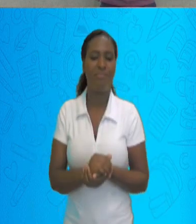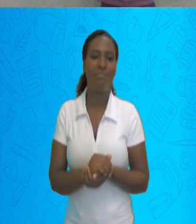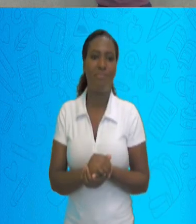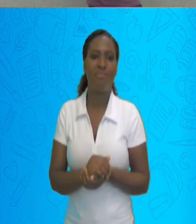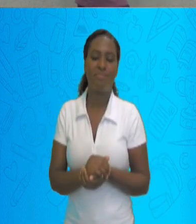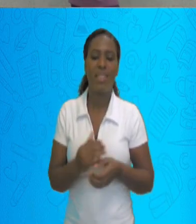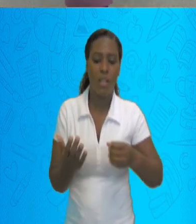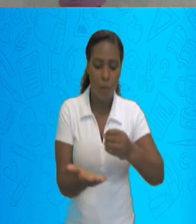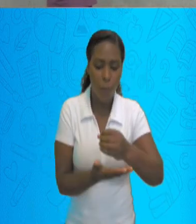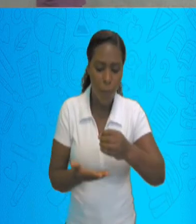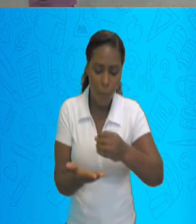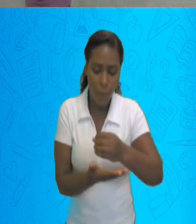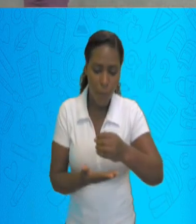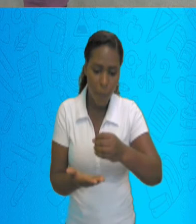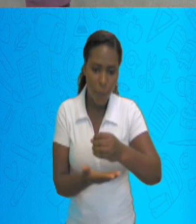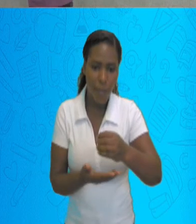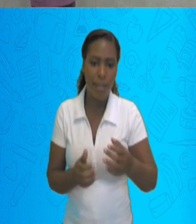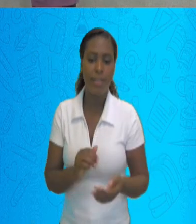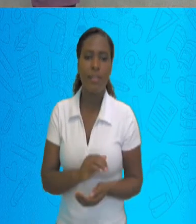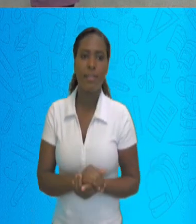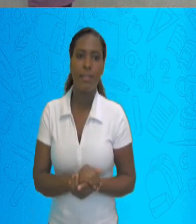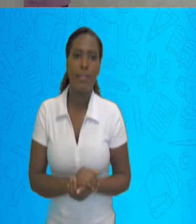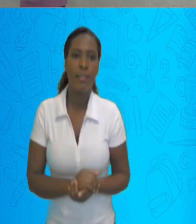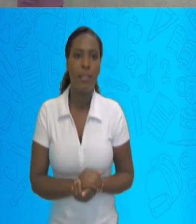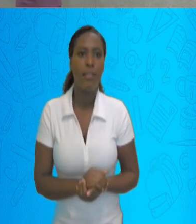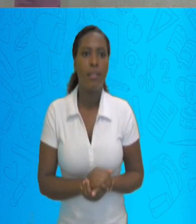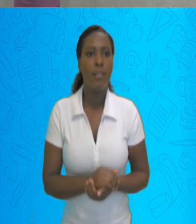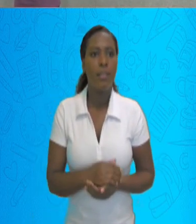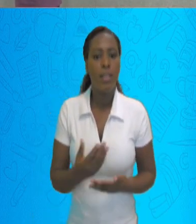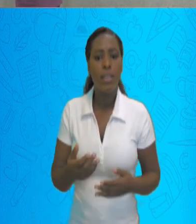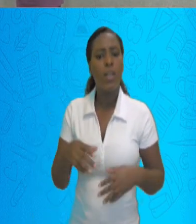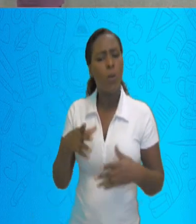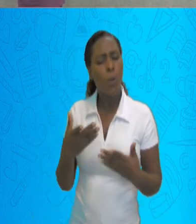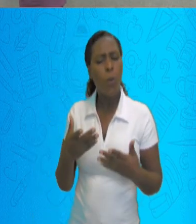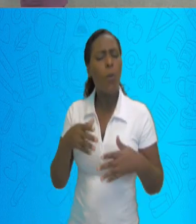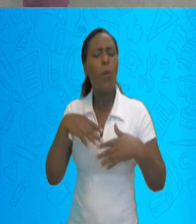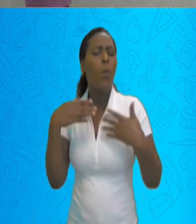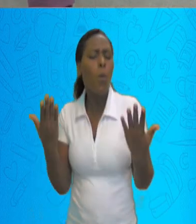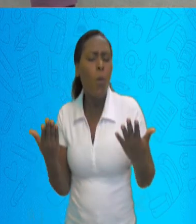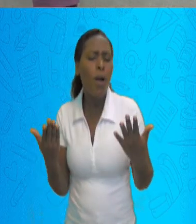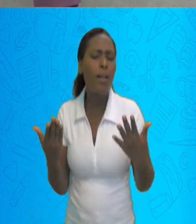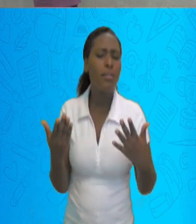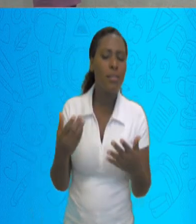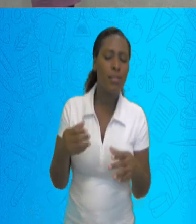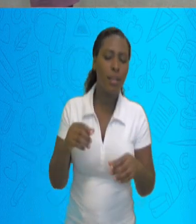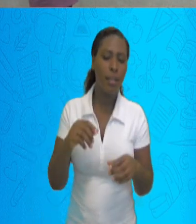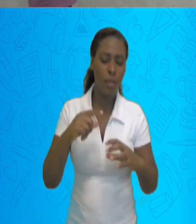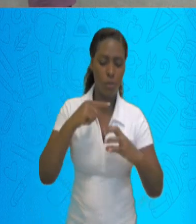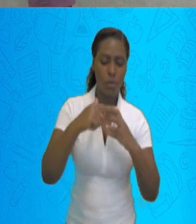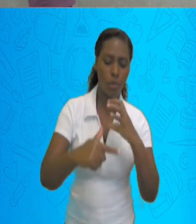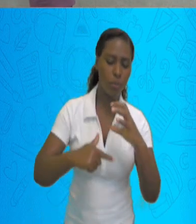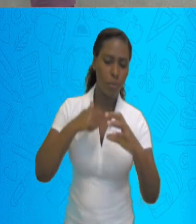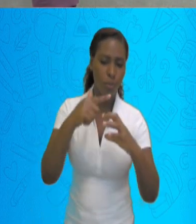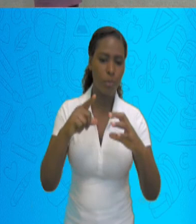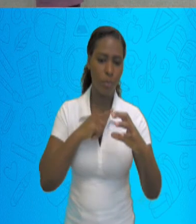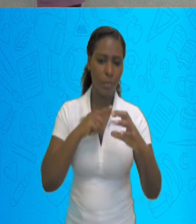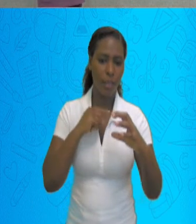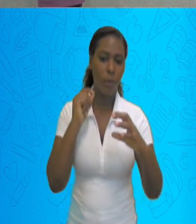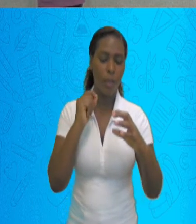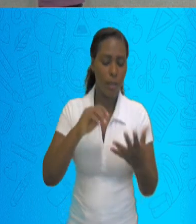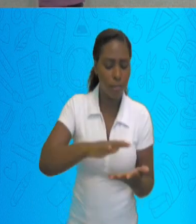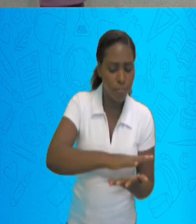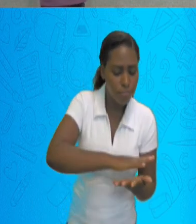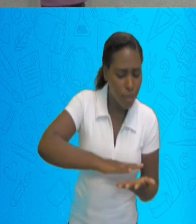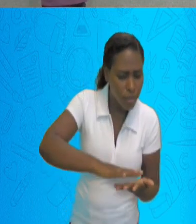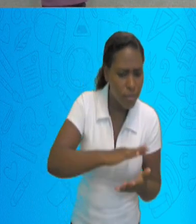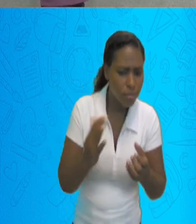Então, na questão, pede que quais são os sólidos geométricos que são de base, superfícies de base plana. Então, é o cubo, o